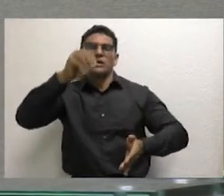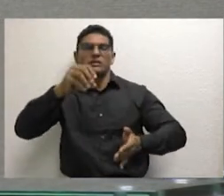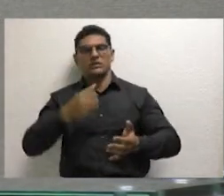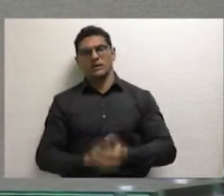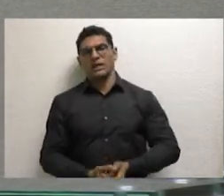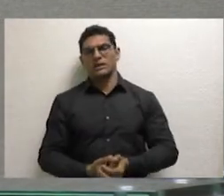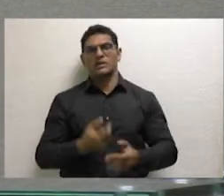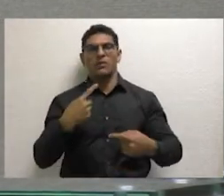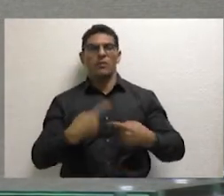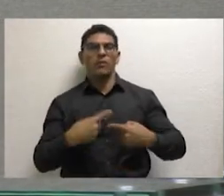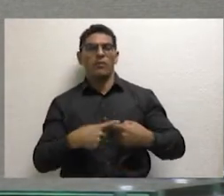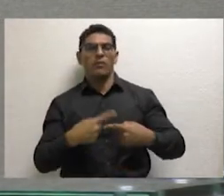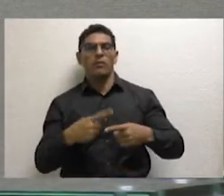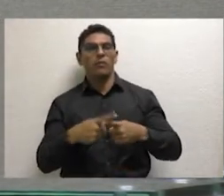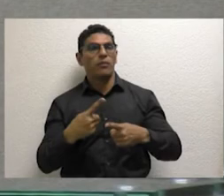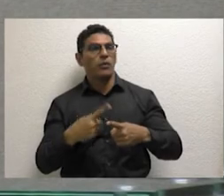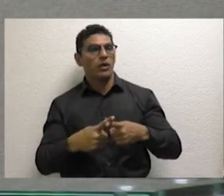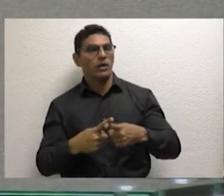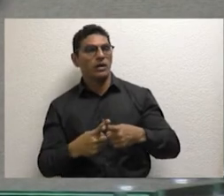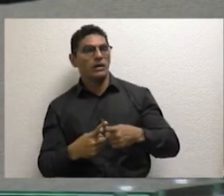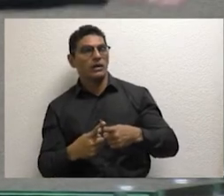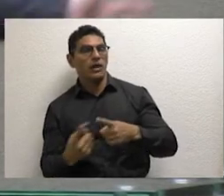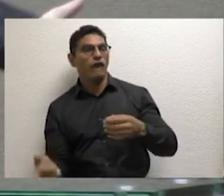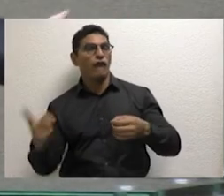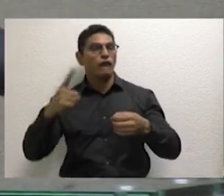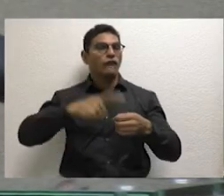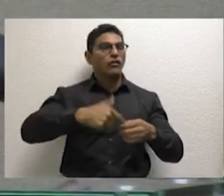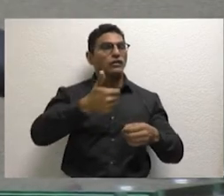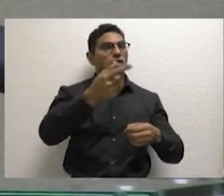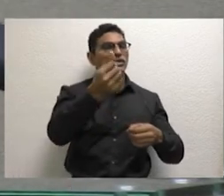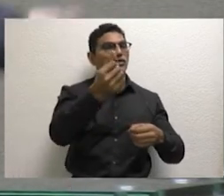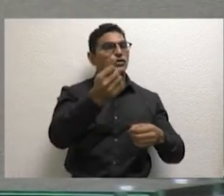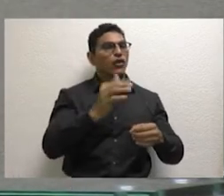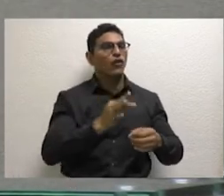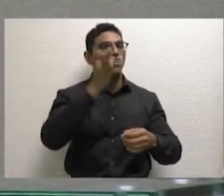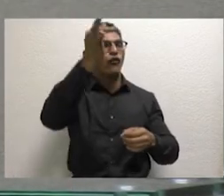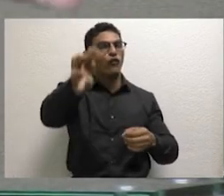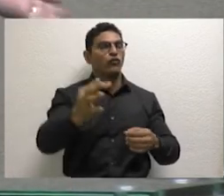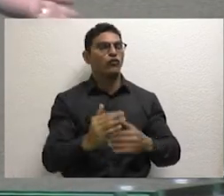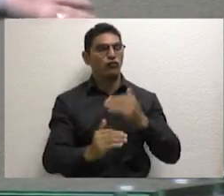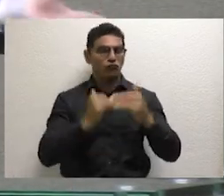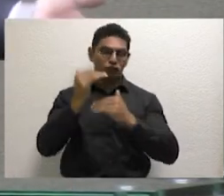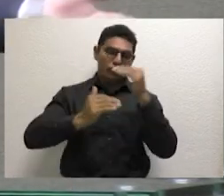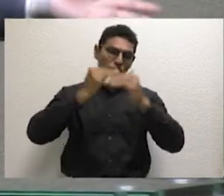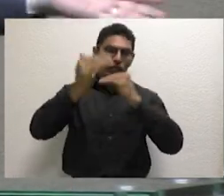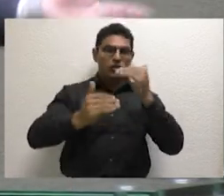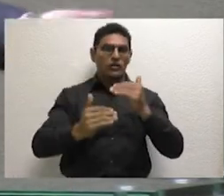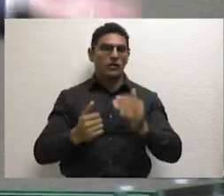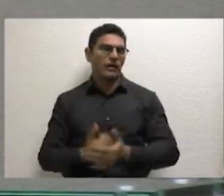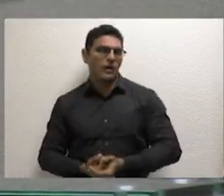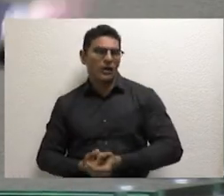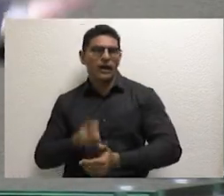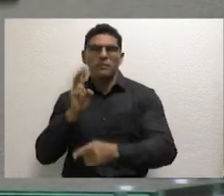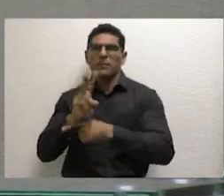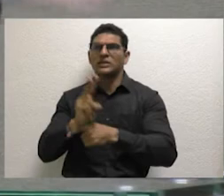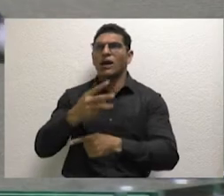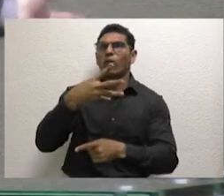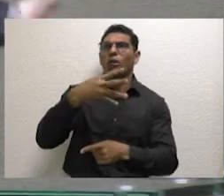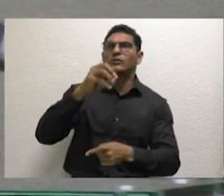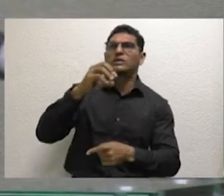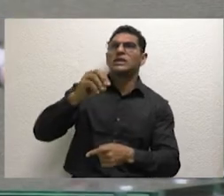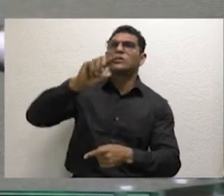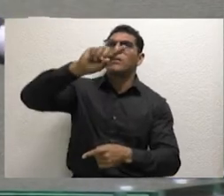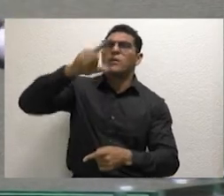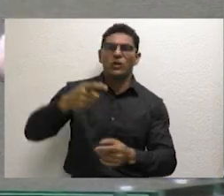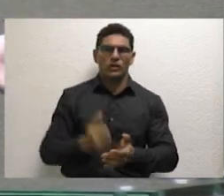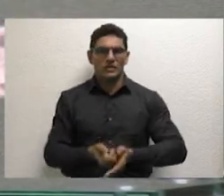volta em desenvolvimento o que eu não posso permitir é nós pegarmos 400 milhões de reais do povo